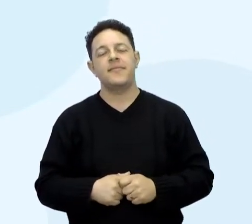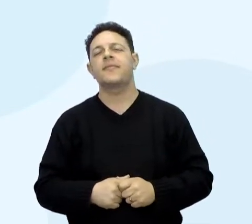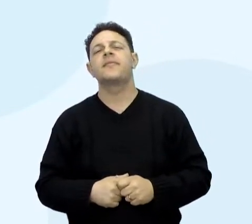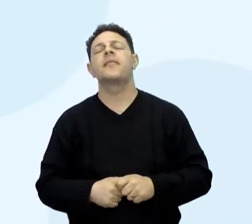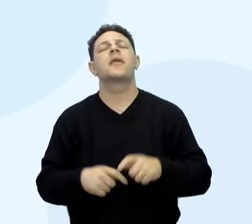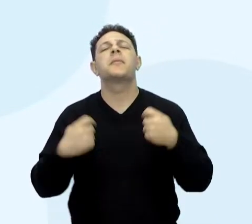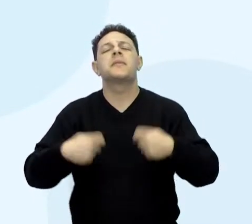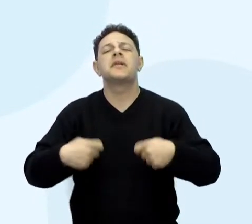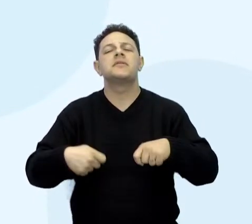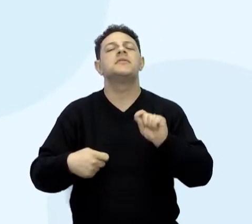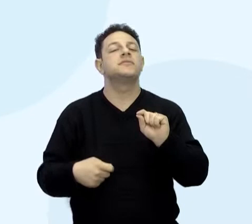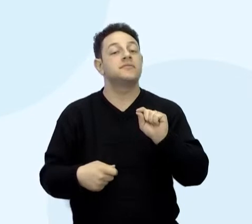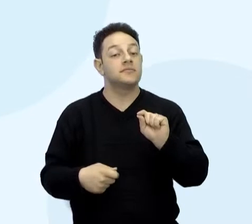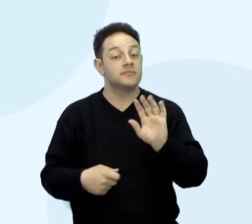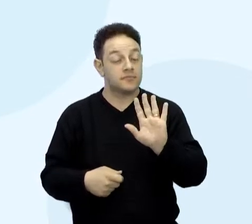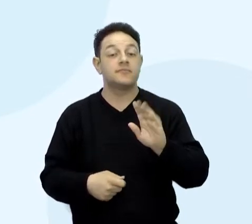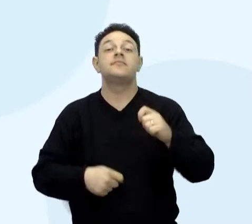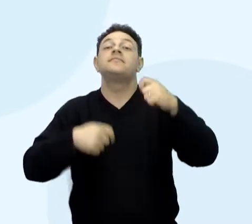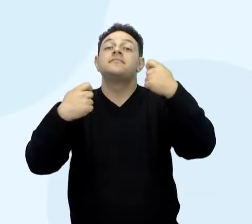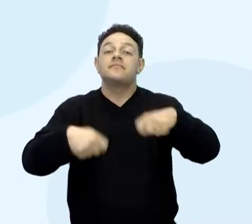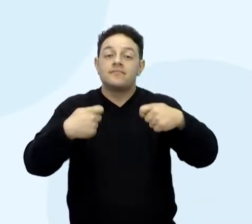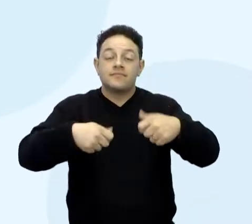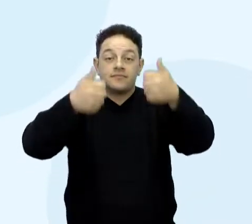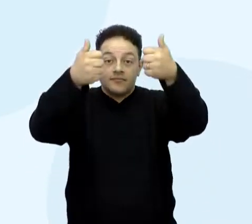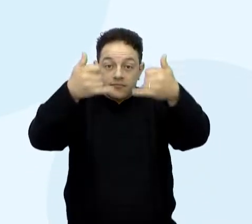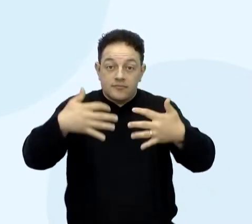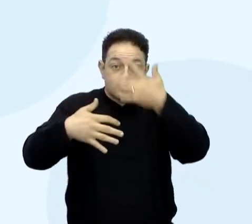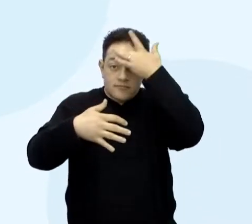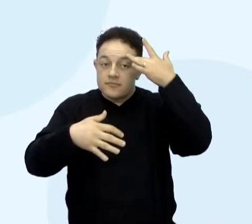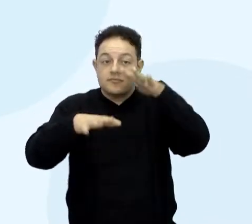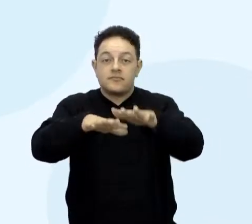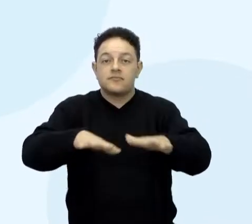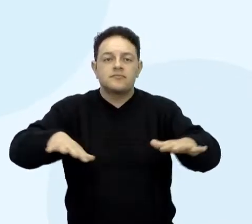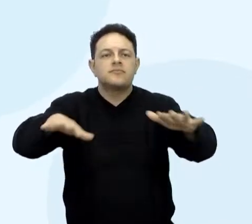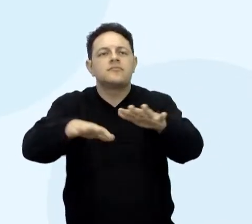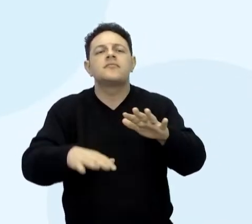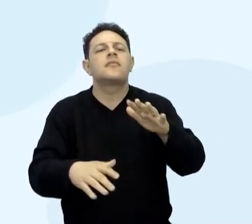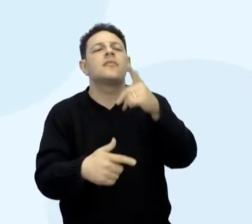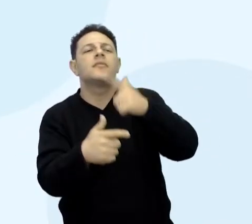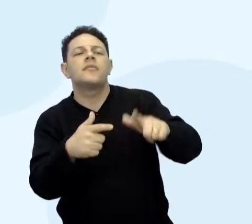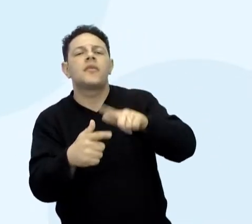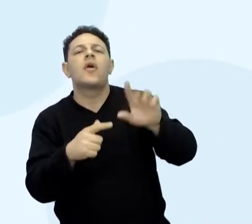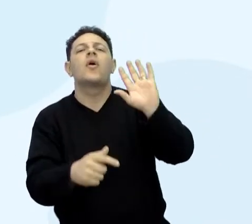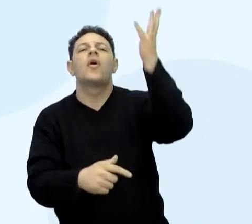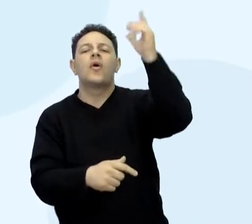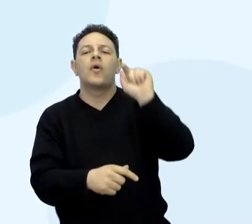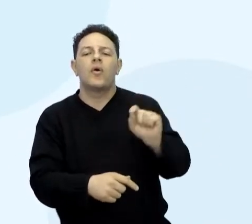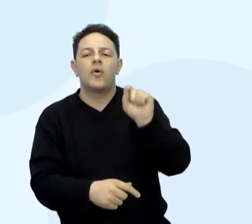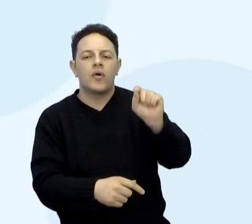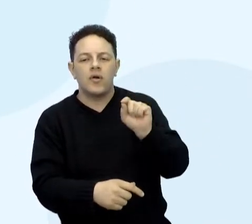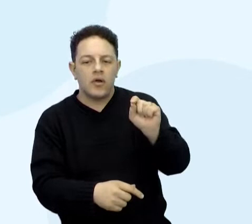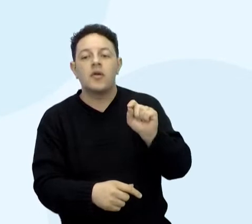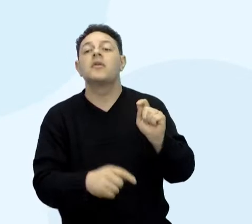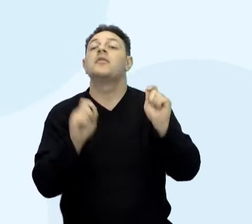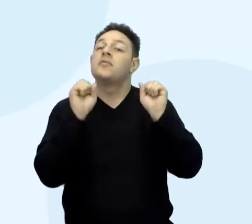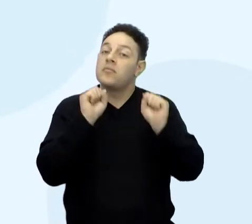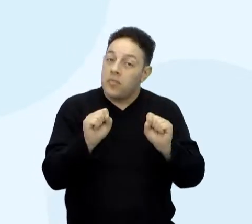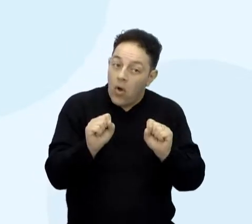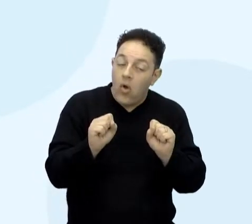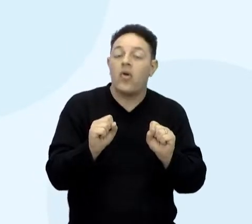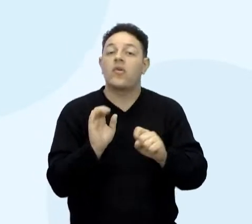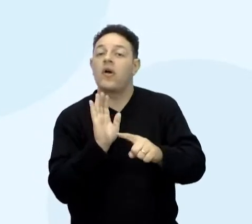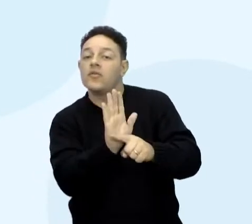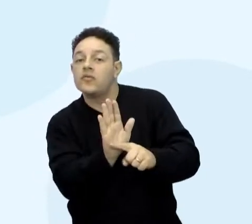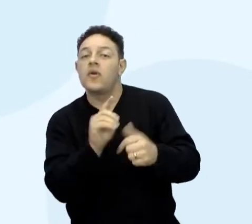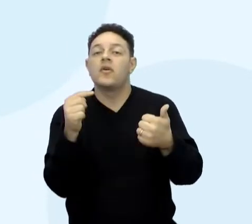ele precisa, né? Então, precisa explicar ao público as causas do empecilho citado, quais são as limitações da